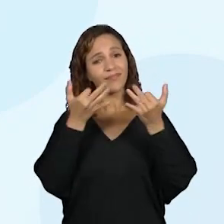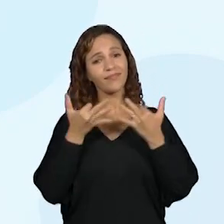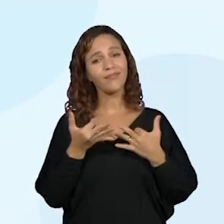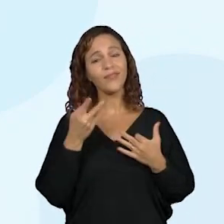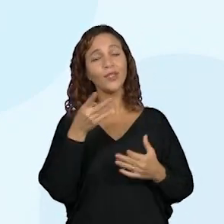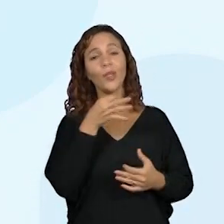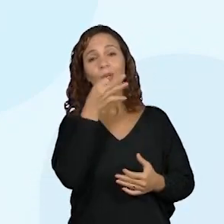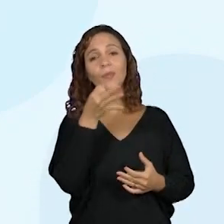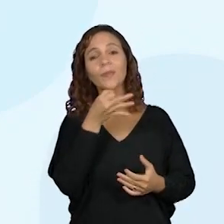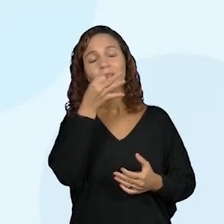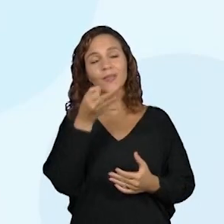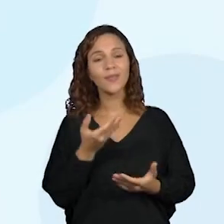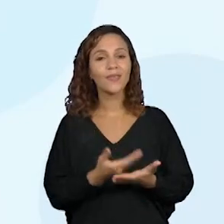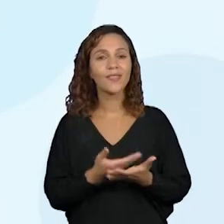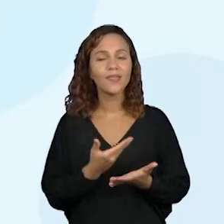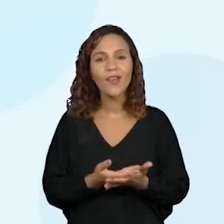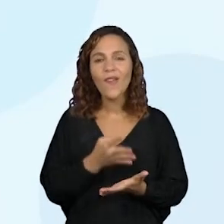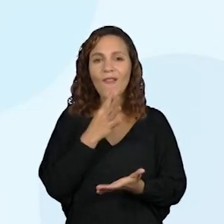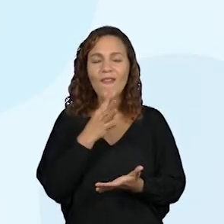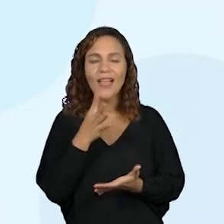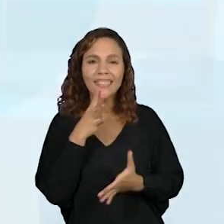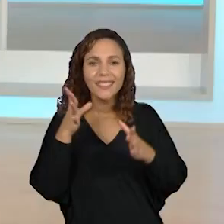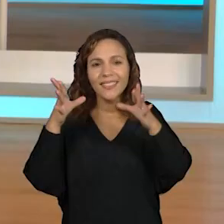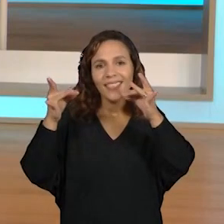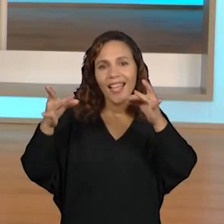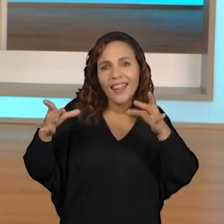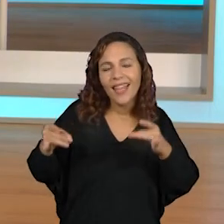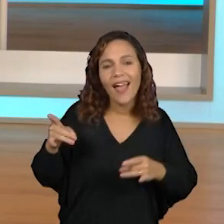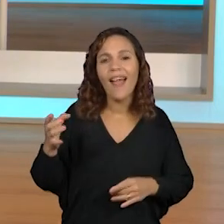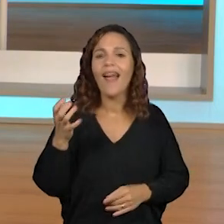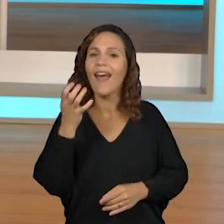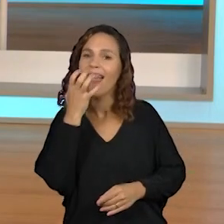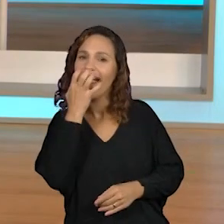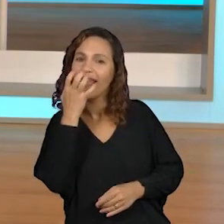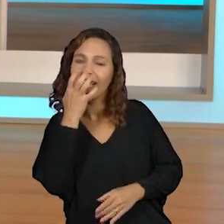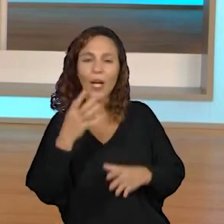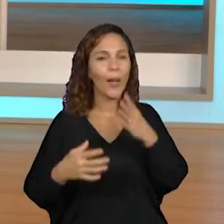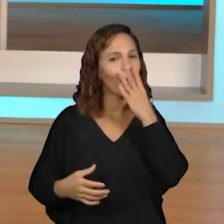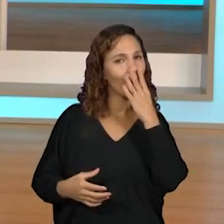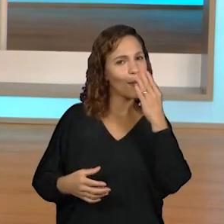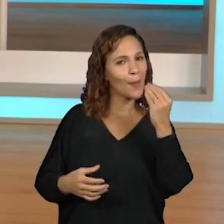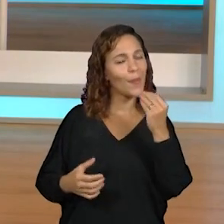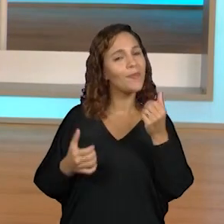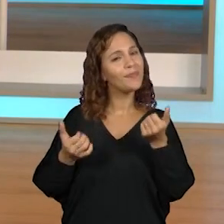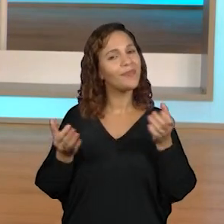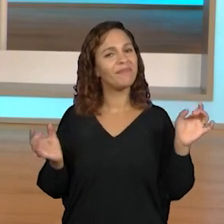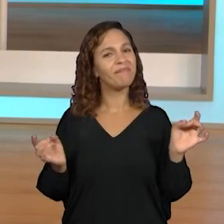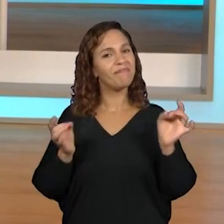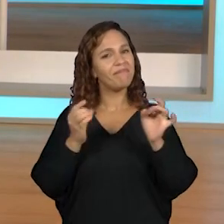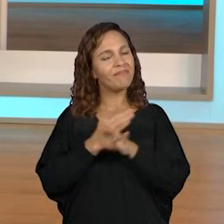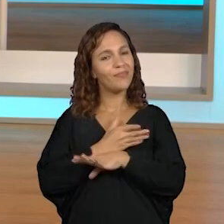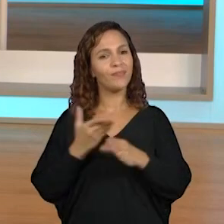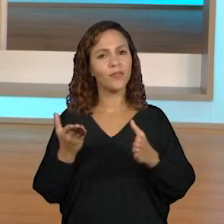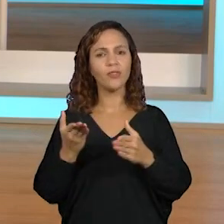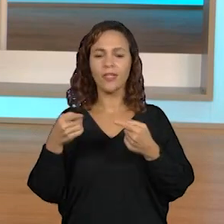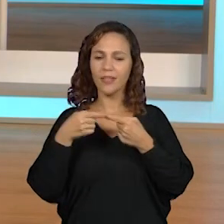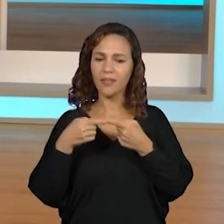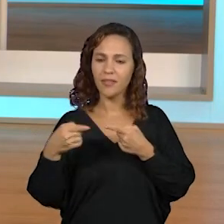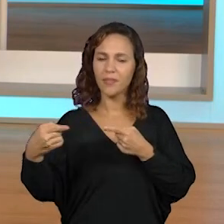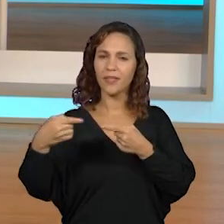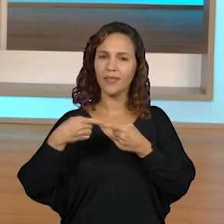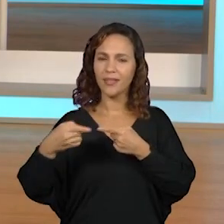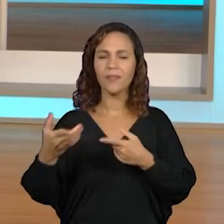vocês acharam de conhecer mais sobre cães e Lobos a gente vai ficando por aqui toda semana